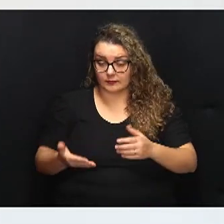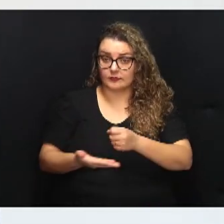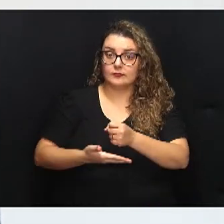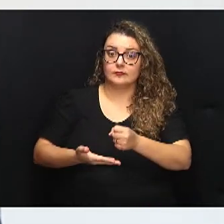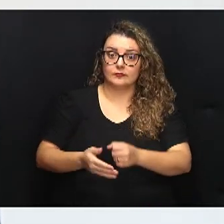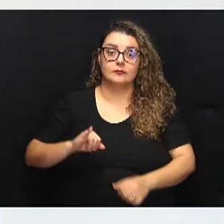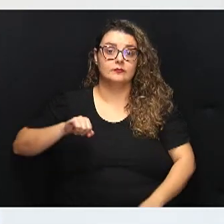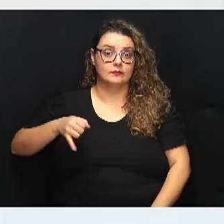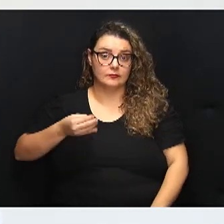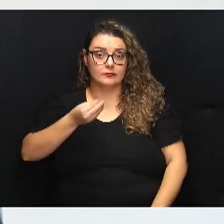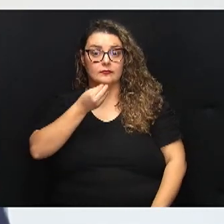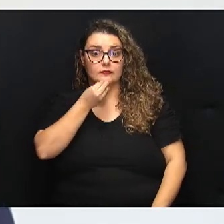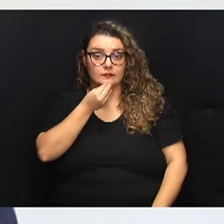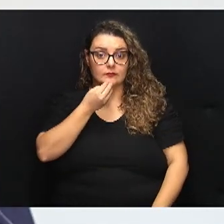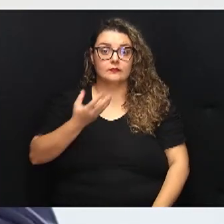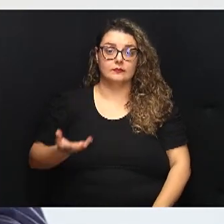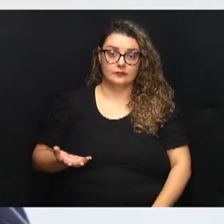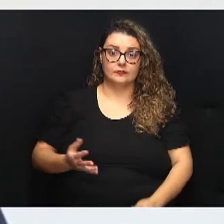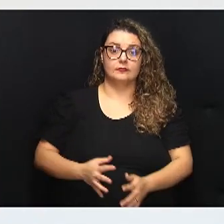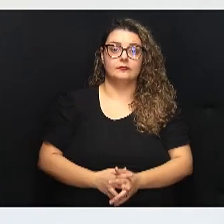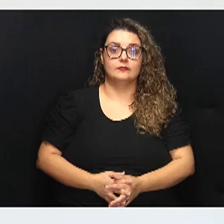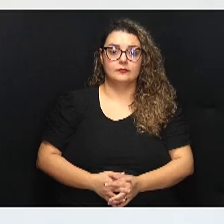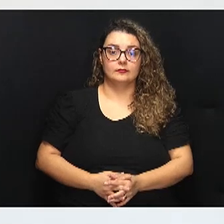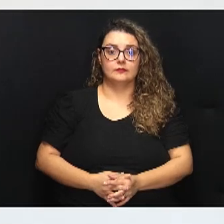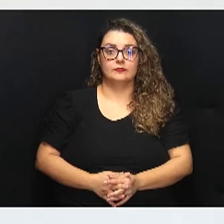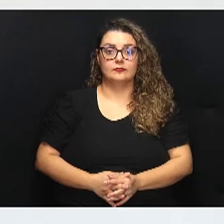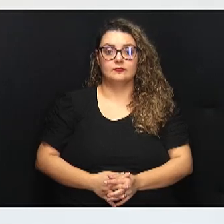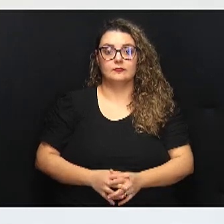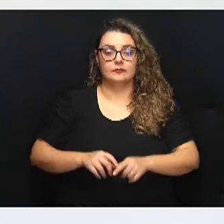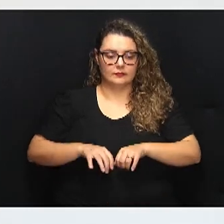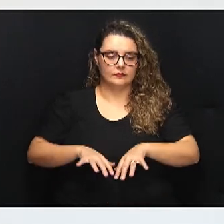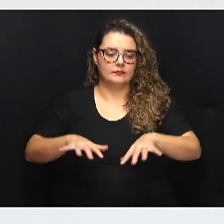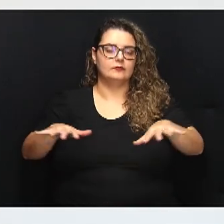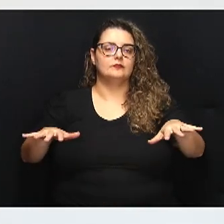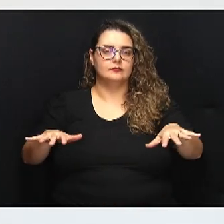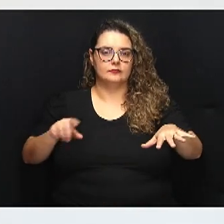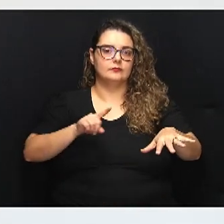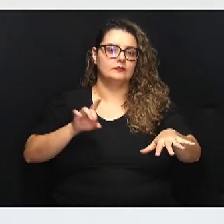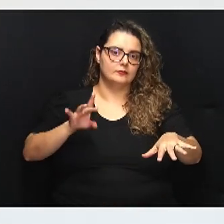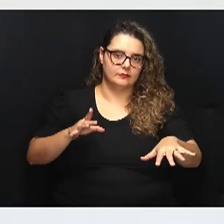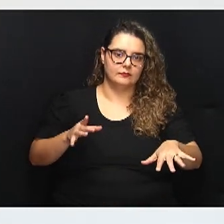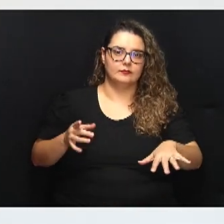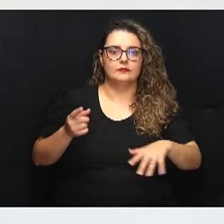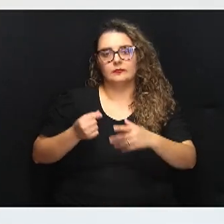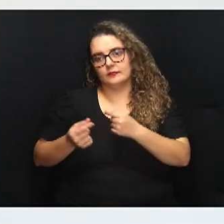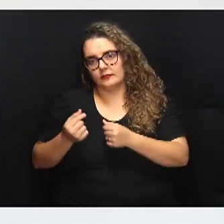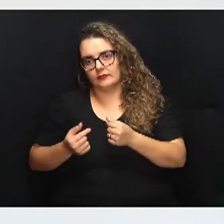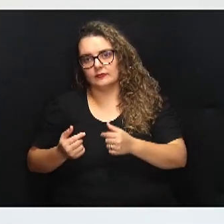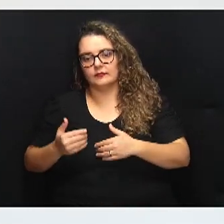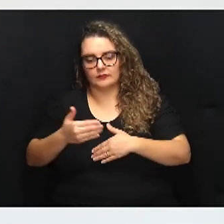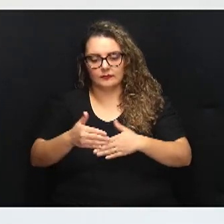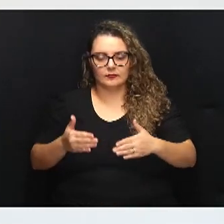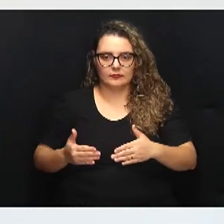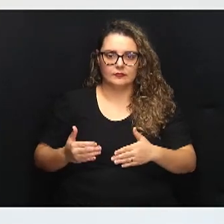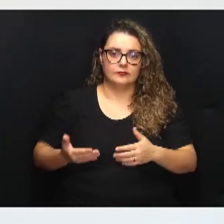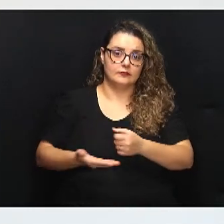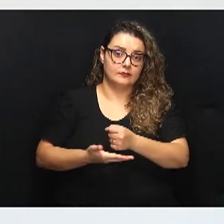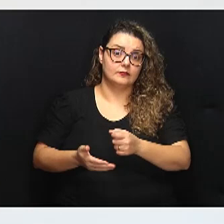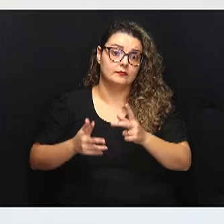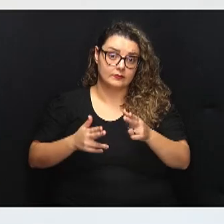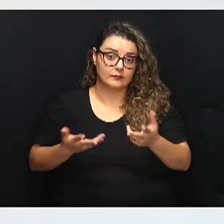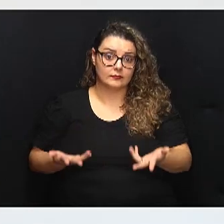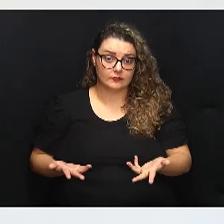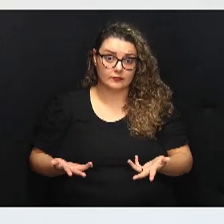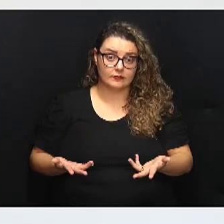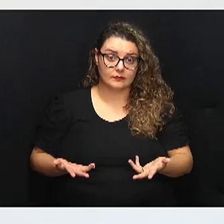gente aproveita e, vamos dizer, desova não só esse dinheiro em cestas básicas para quem necessita, bem como o que